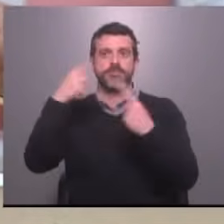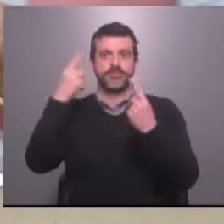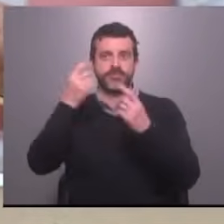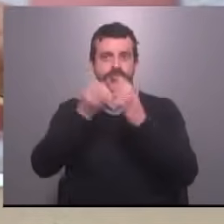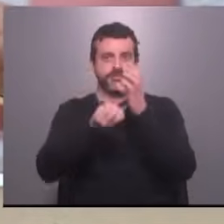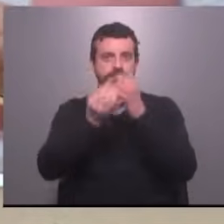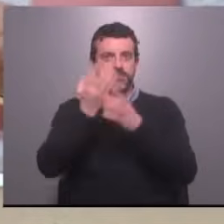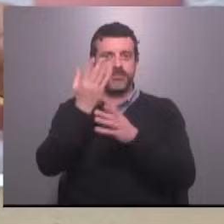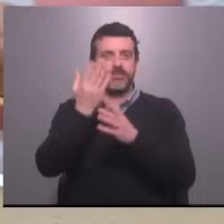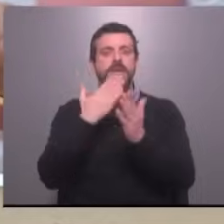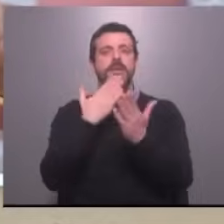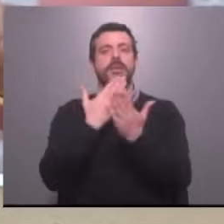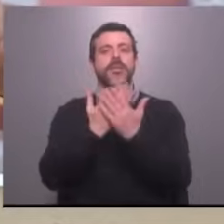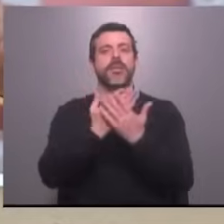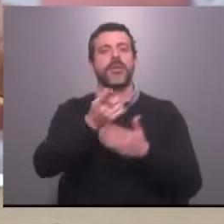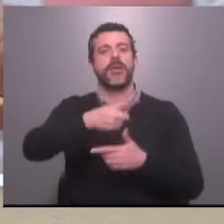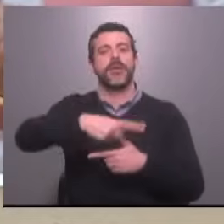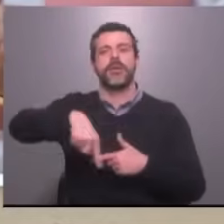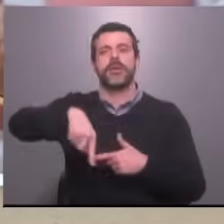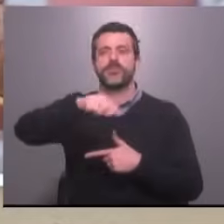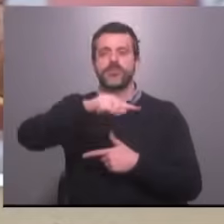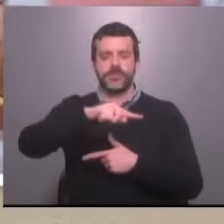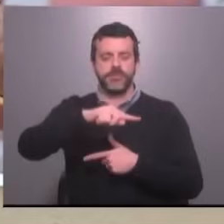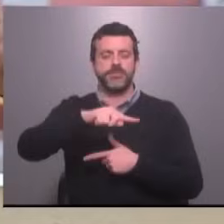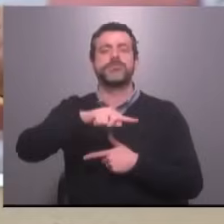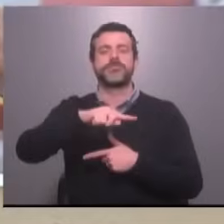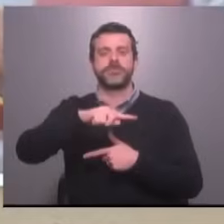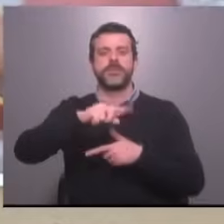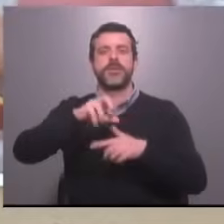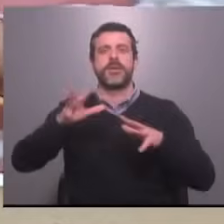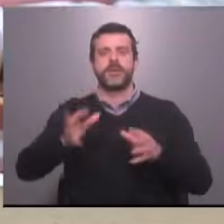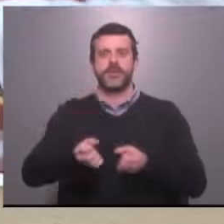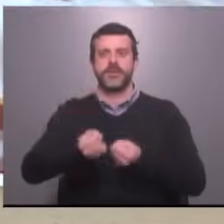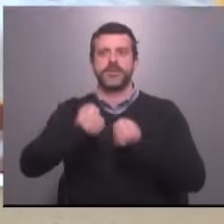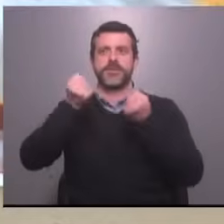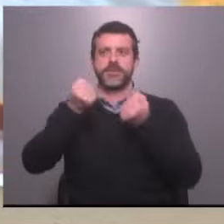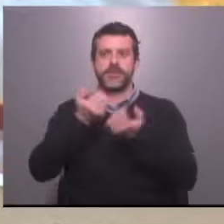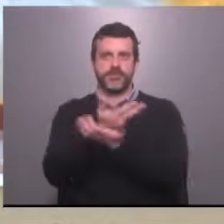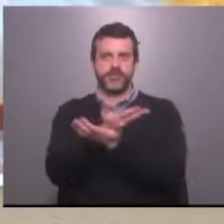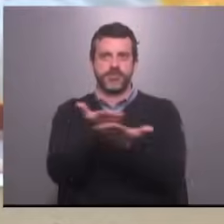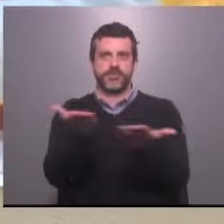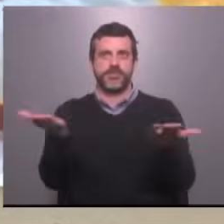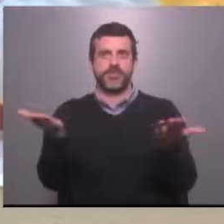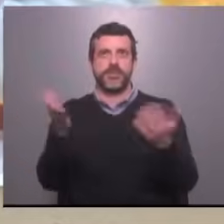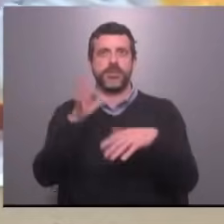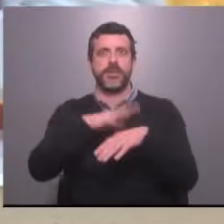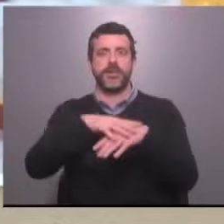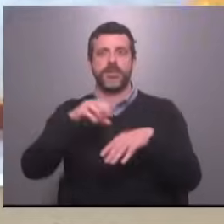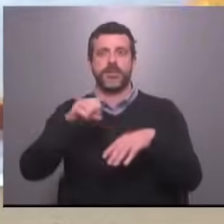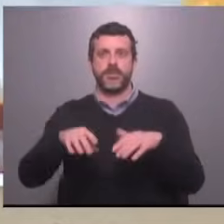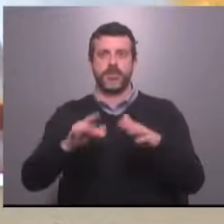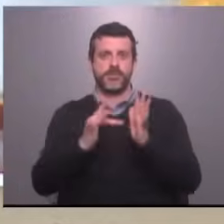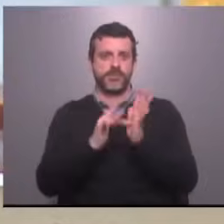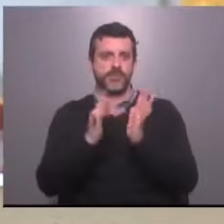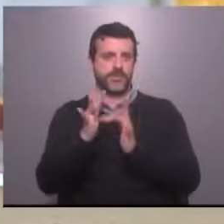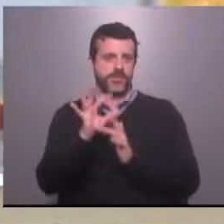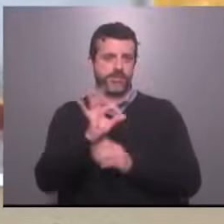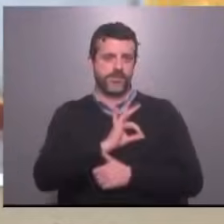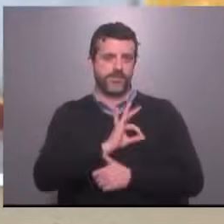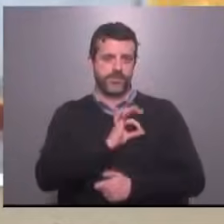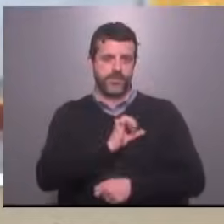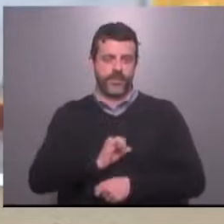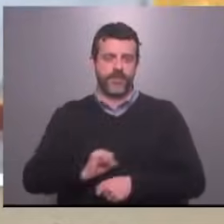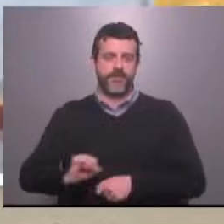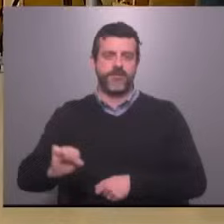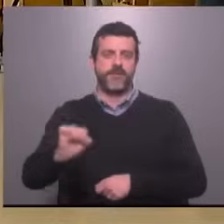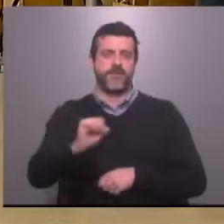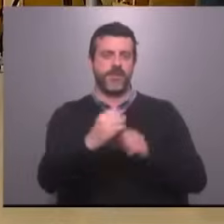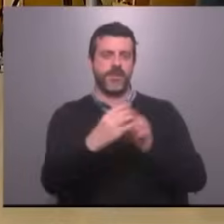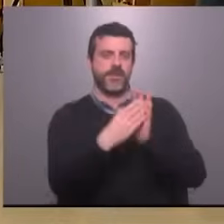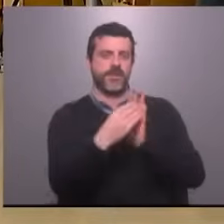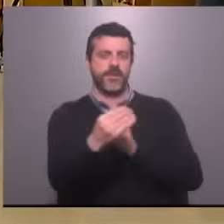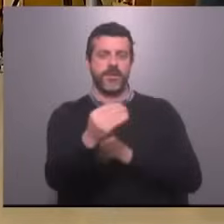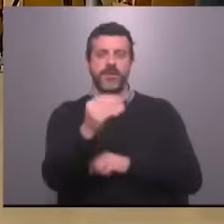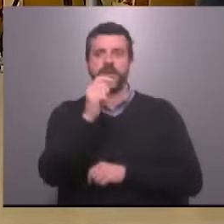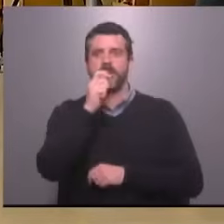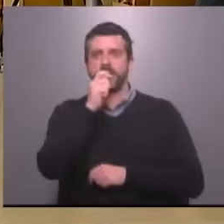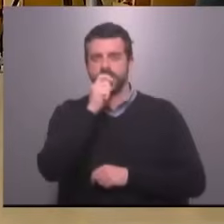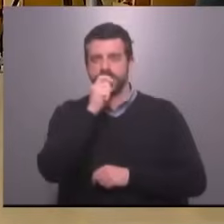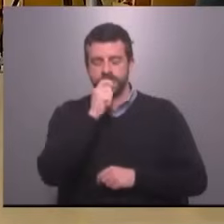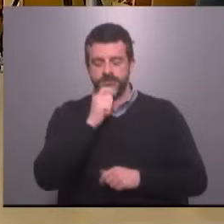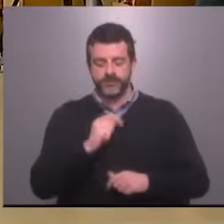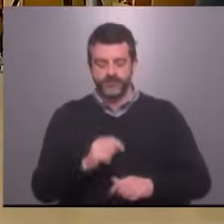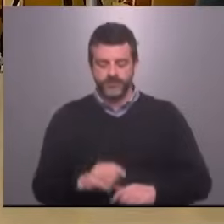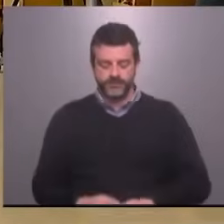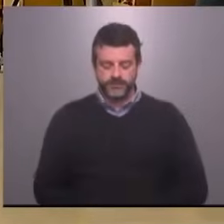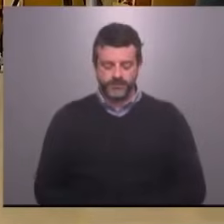por vós instituído realize em nós plenamente a obra da salvação. Por Cristo,